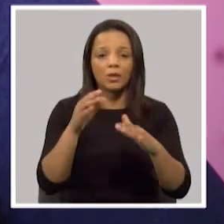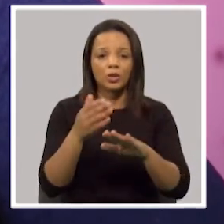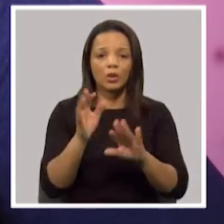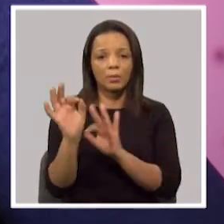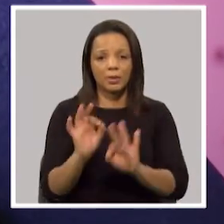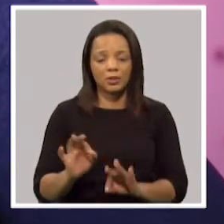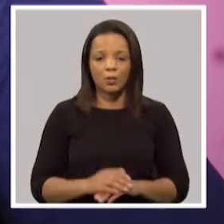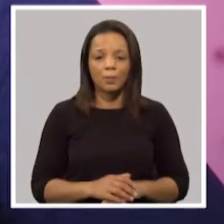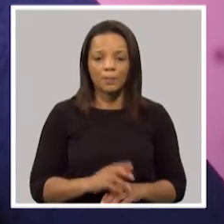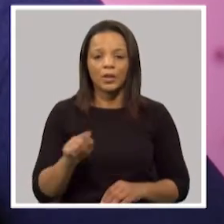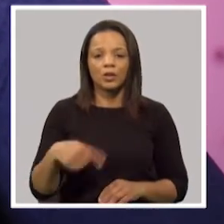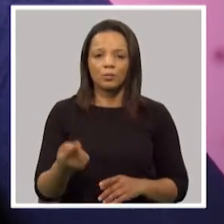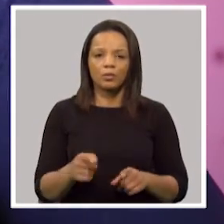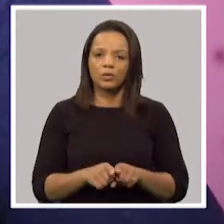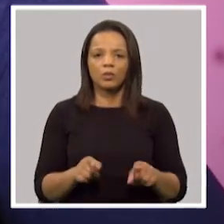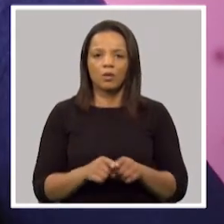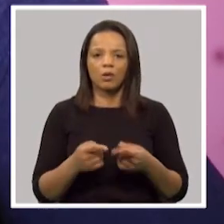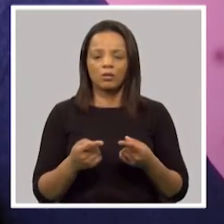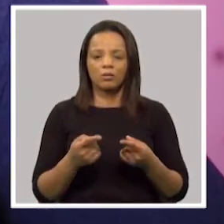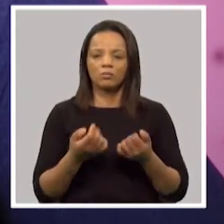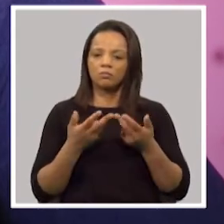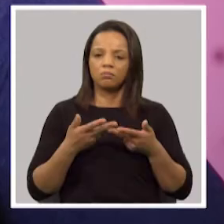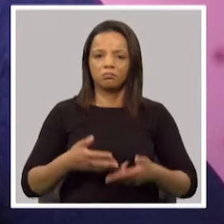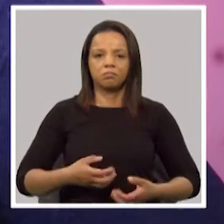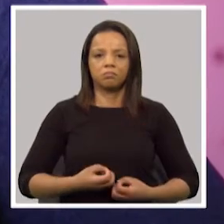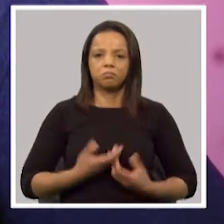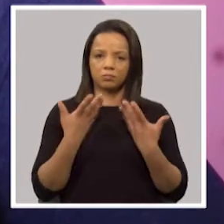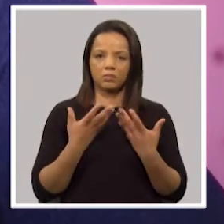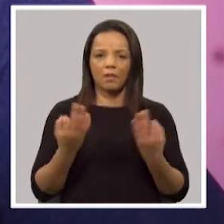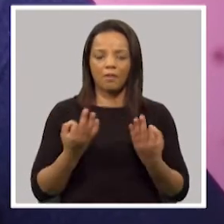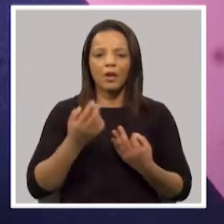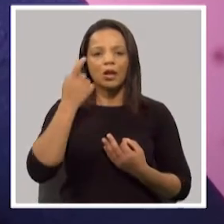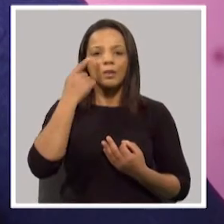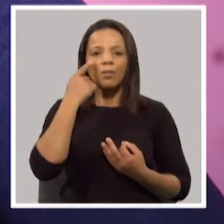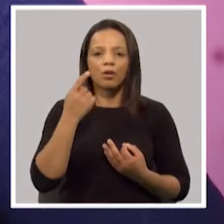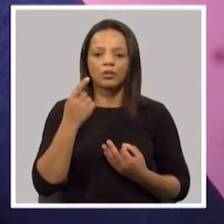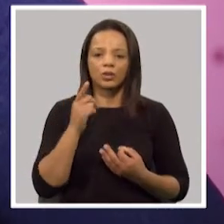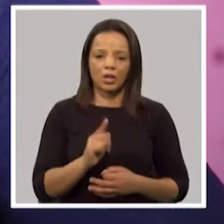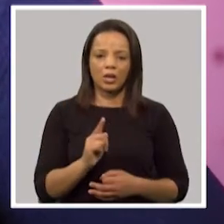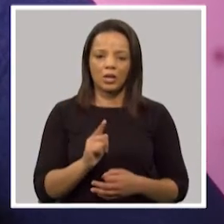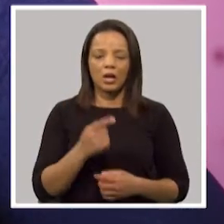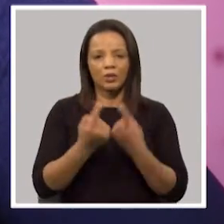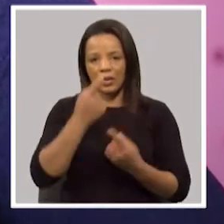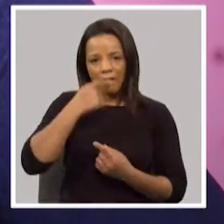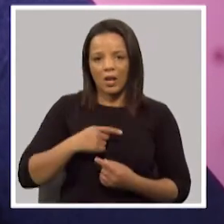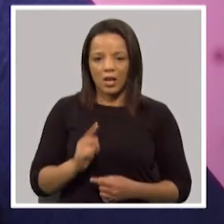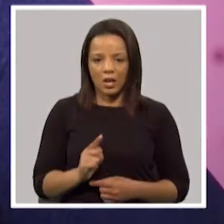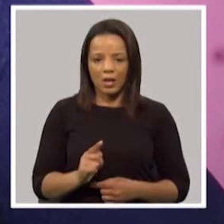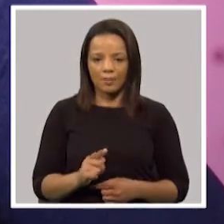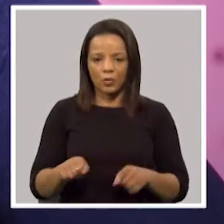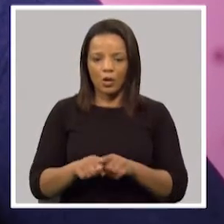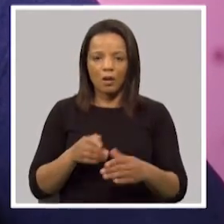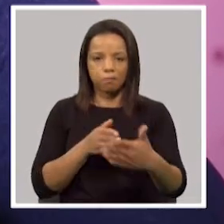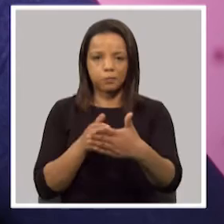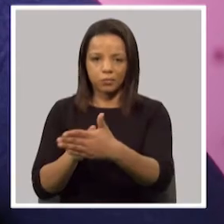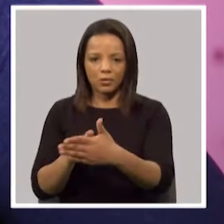preparação, mas a partir de certa altura soltar as amarras e mostrar a pessoa que somos. Eu acho que às vezes o que falha é isso, é